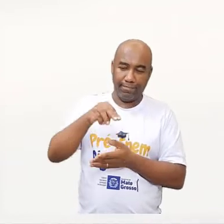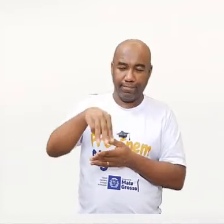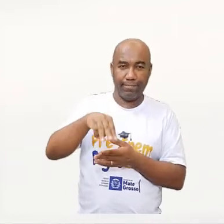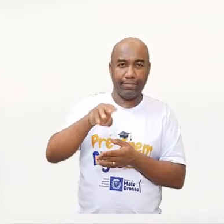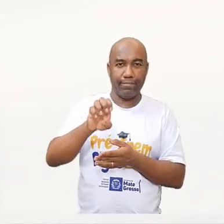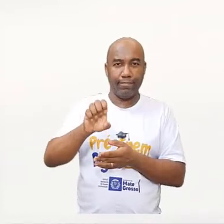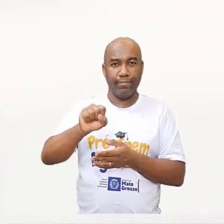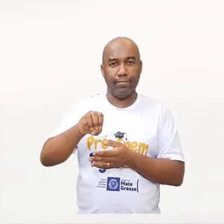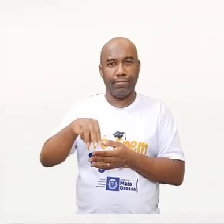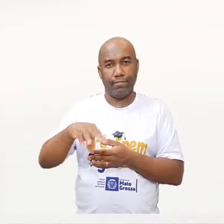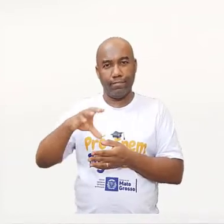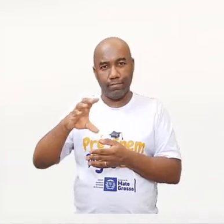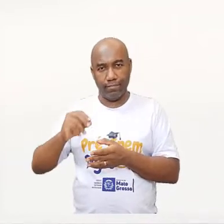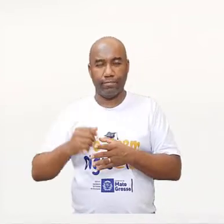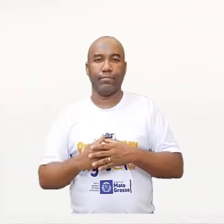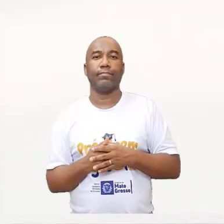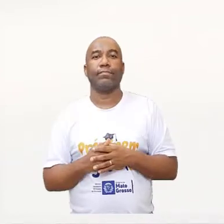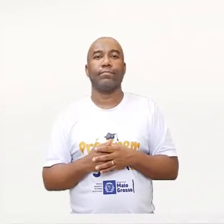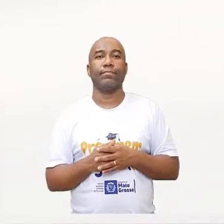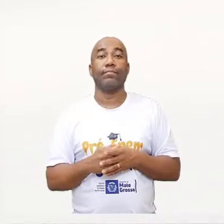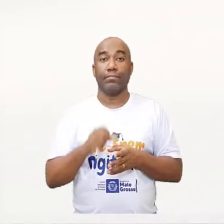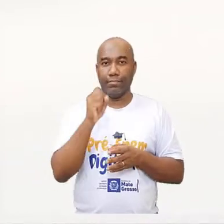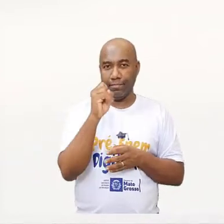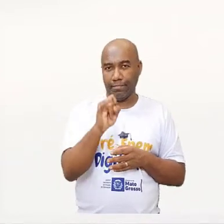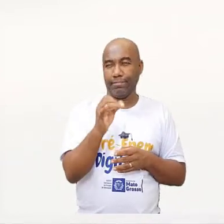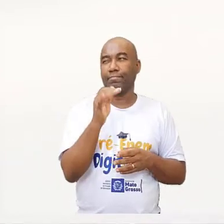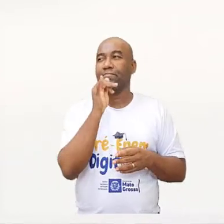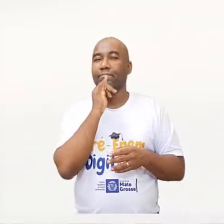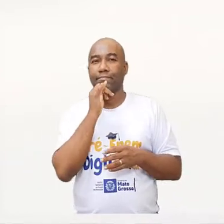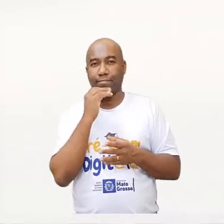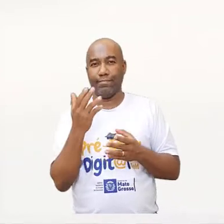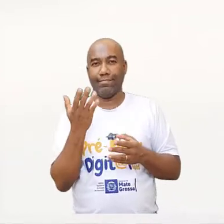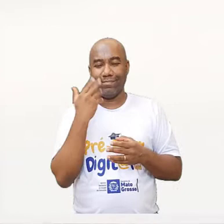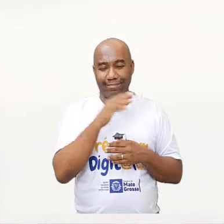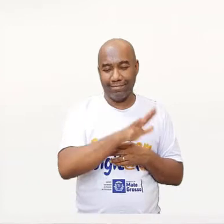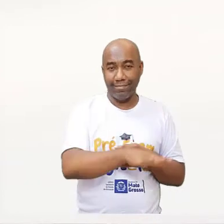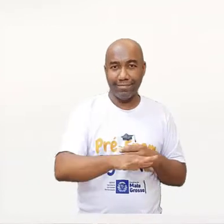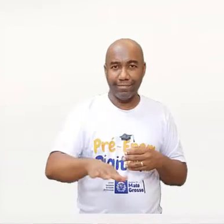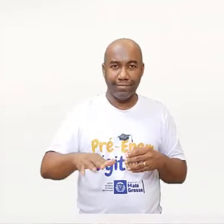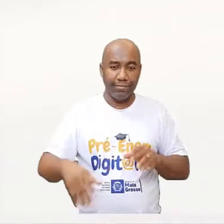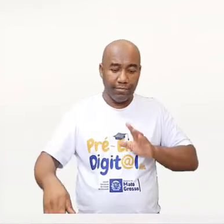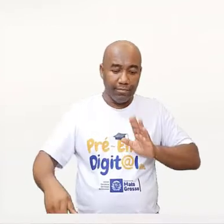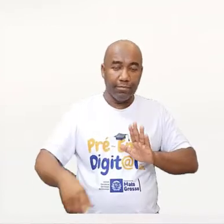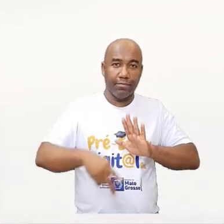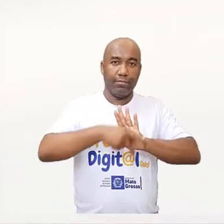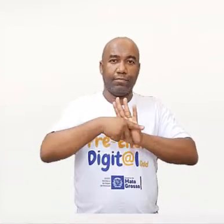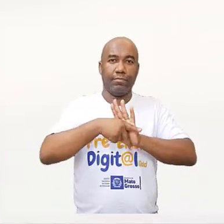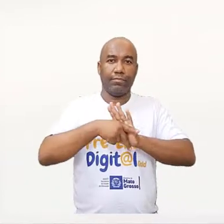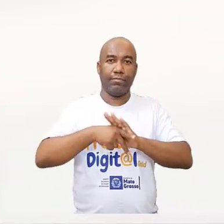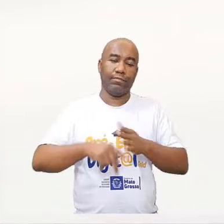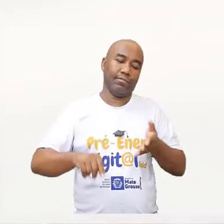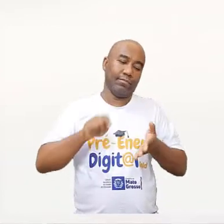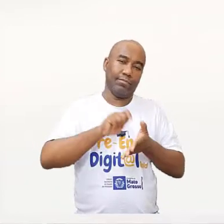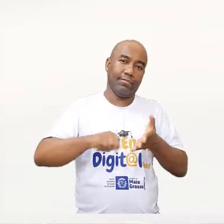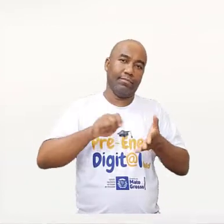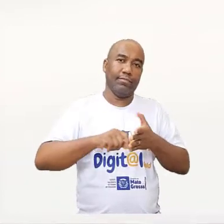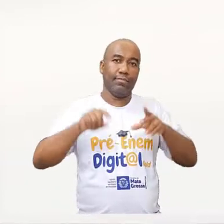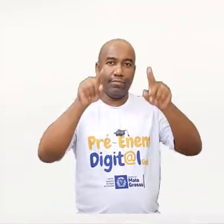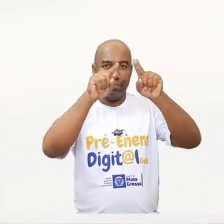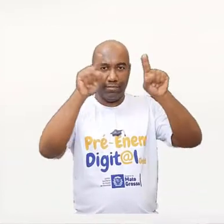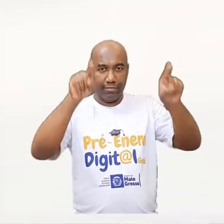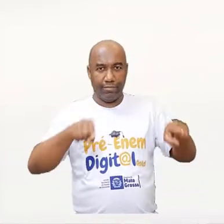próprias, ela varia. As crianças próprias fizeram os cartazes. As